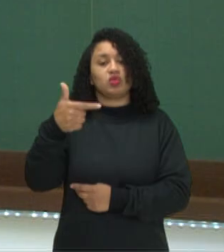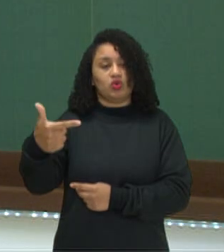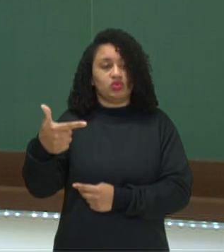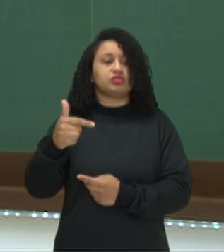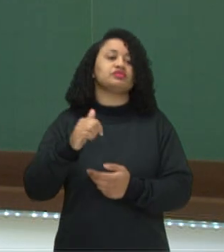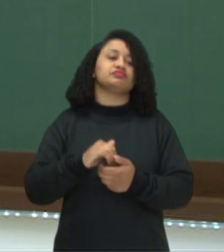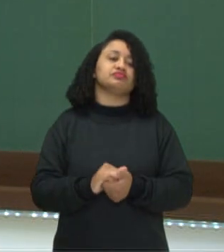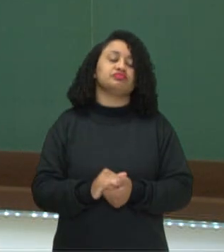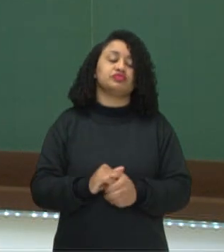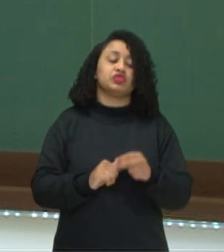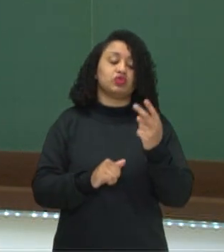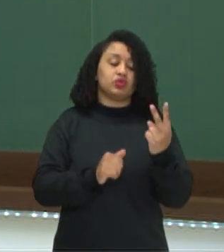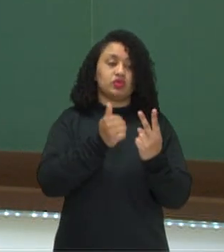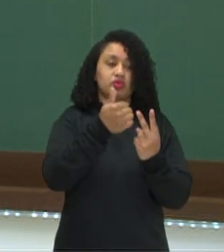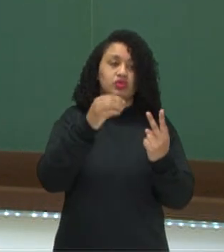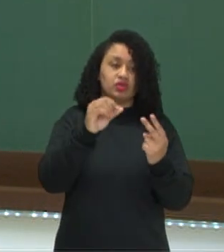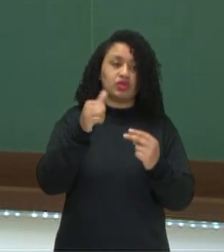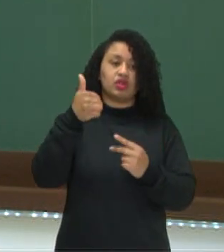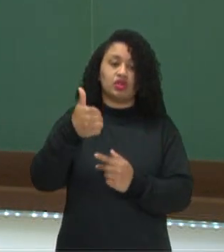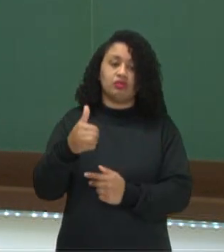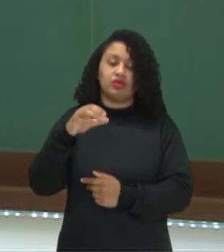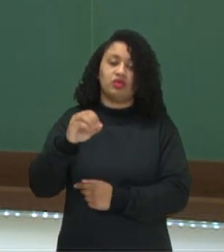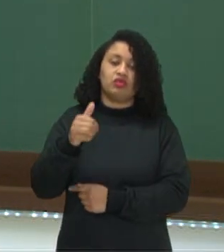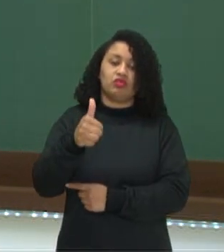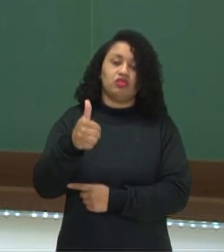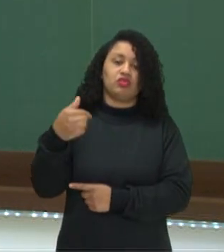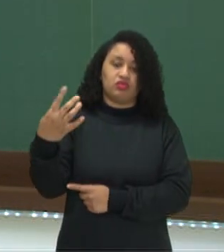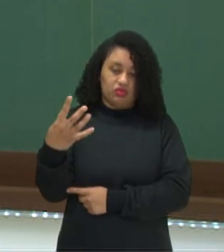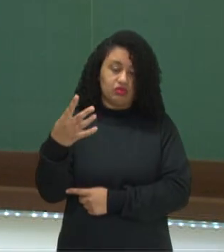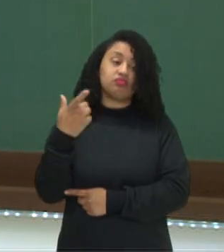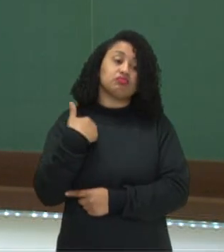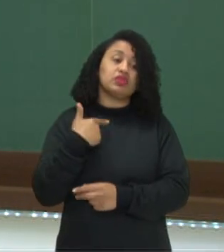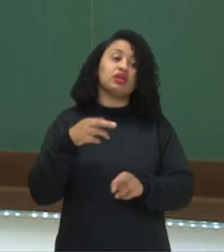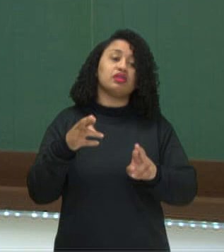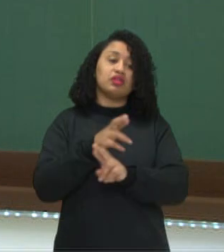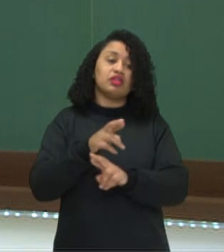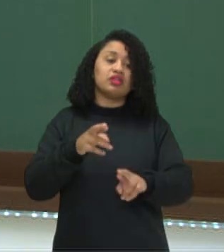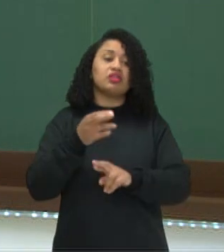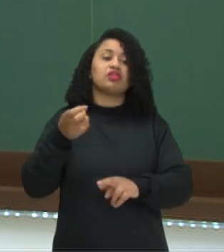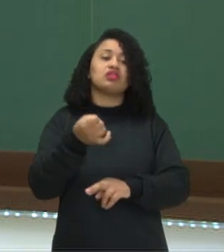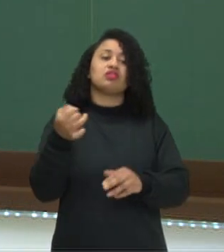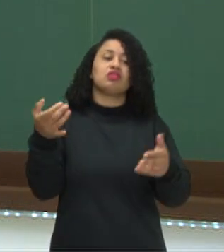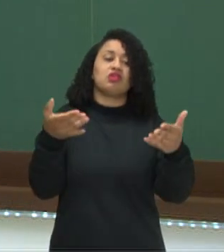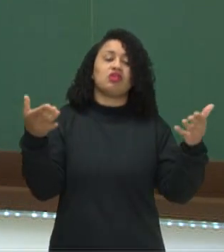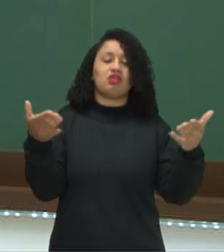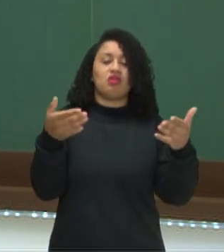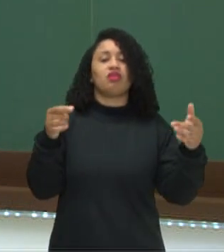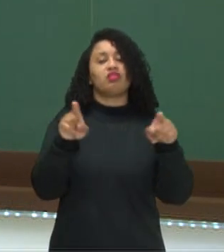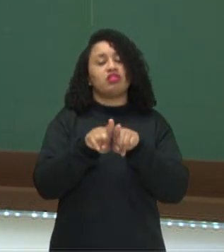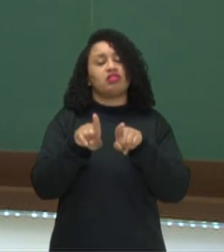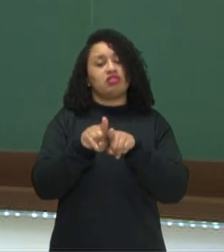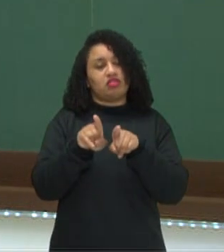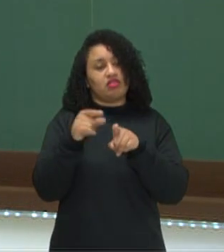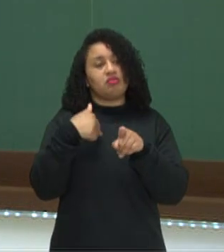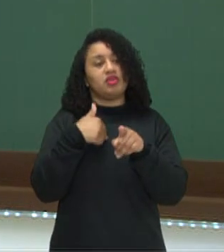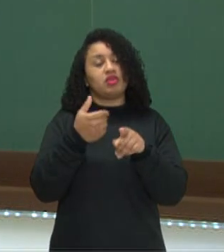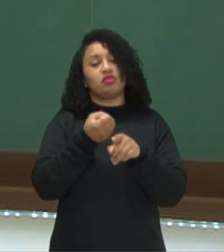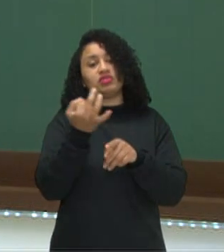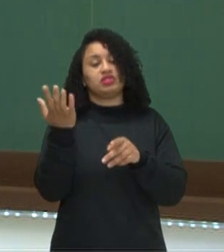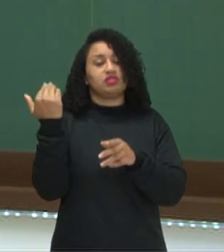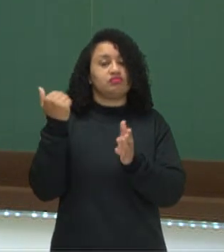10, 1024, que relaciona a quantidade atual com a inicial.